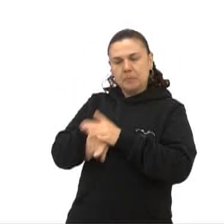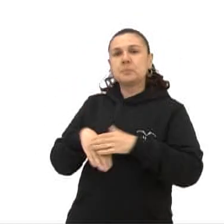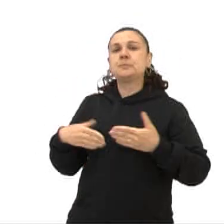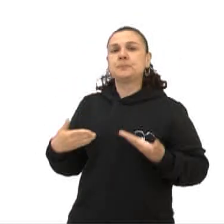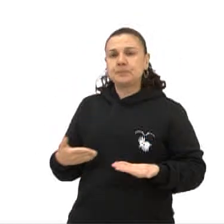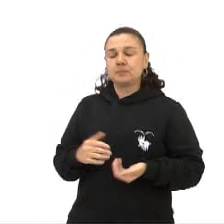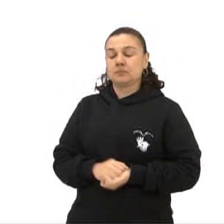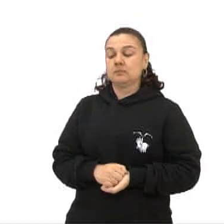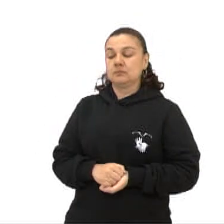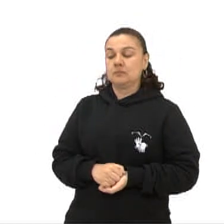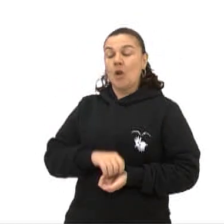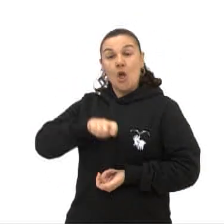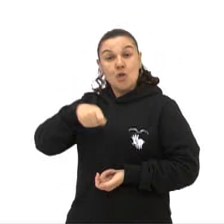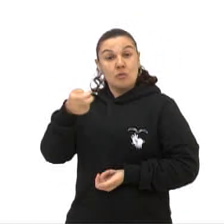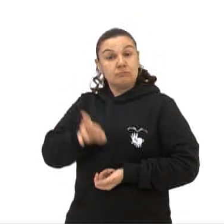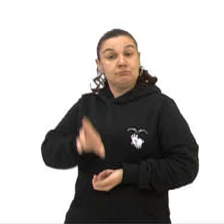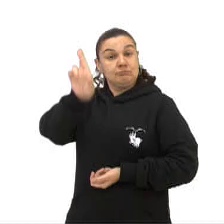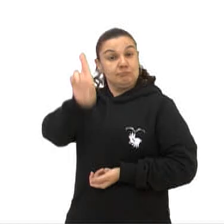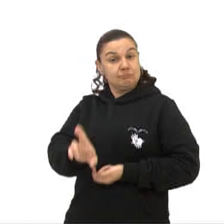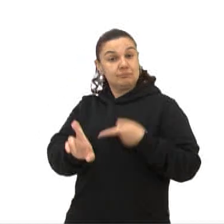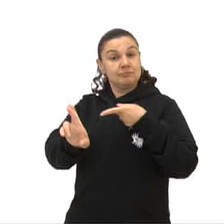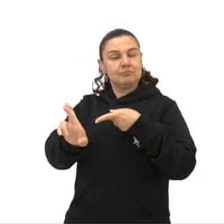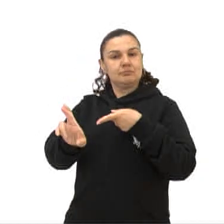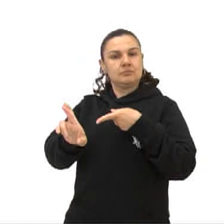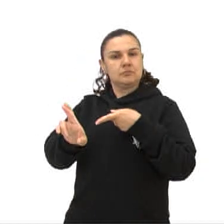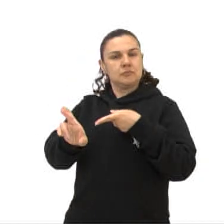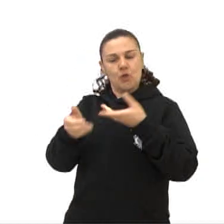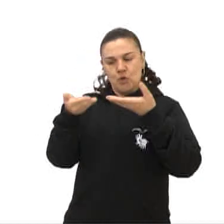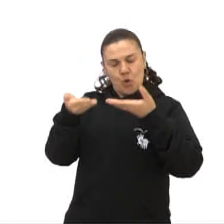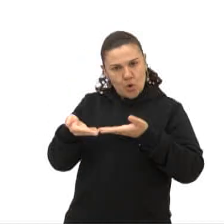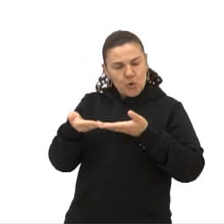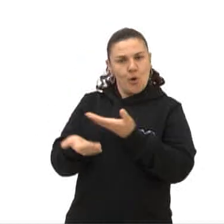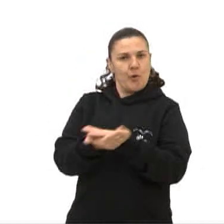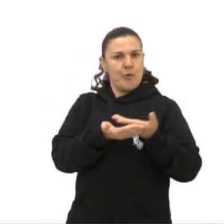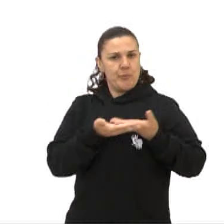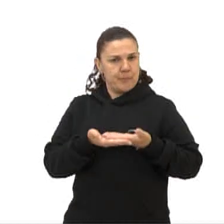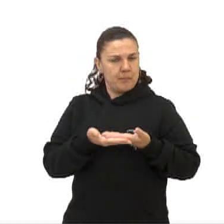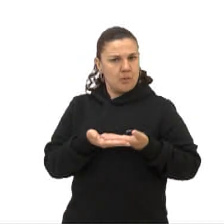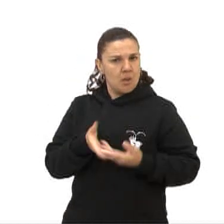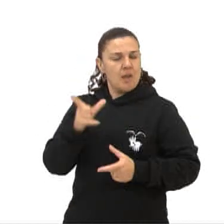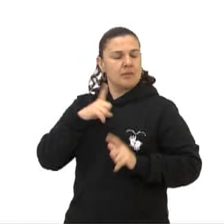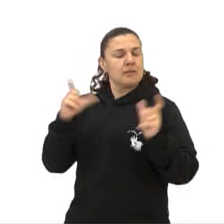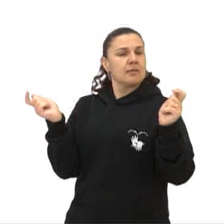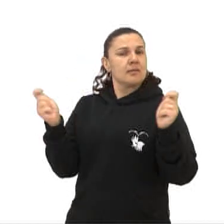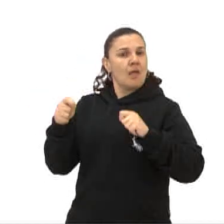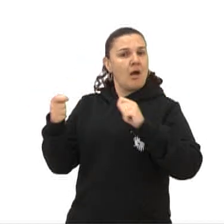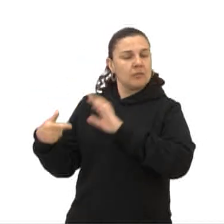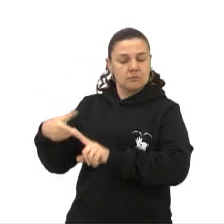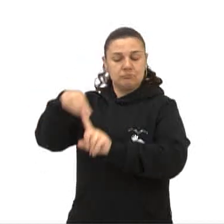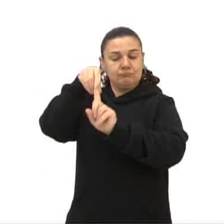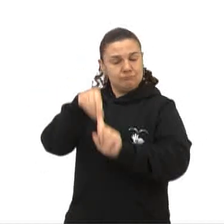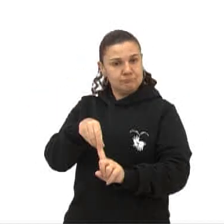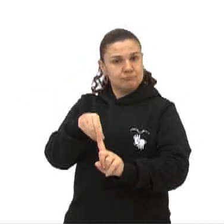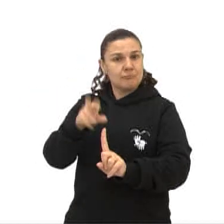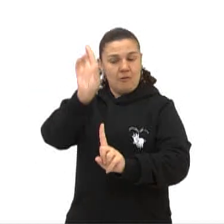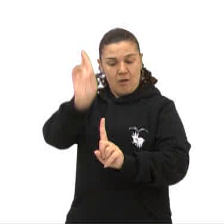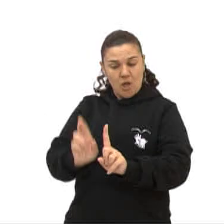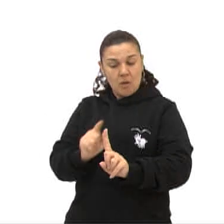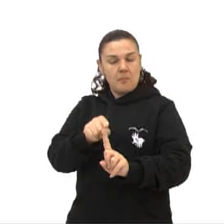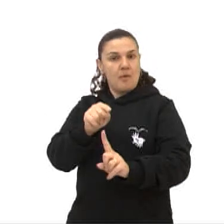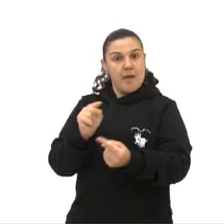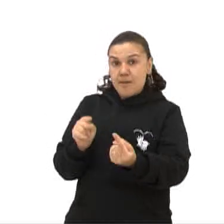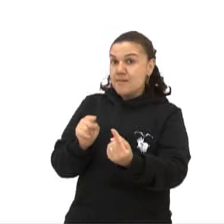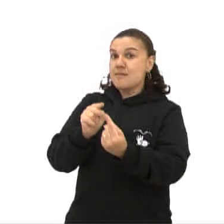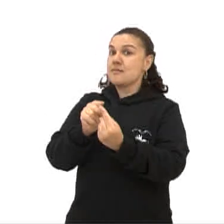sobre a questão da representação. O jovem estudante, ele encontra a possibilidade de uma representação de um